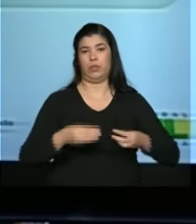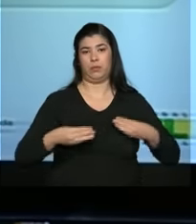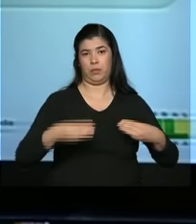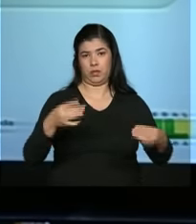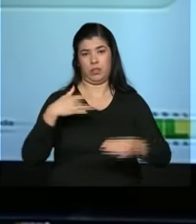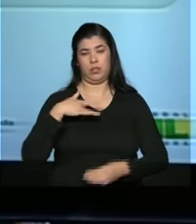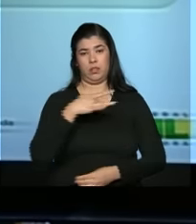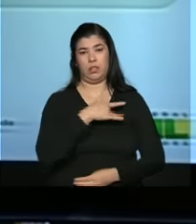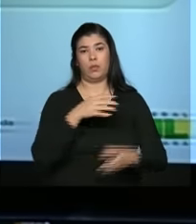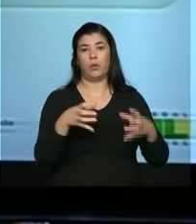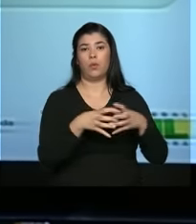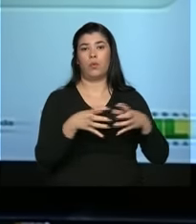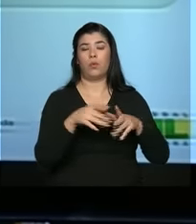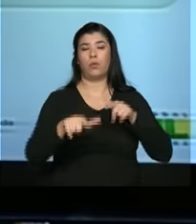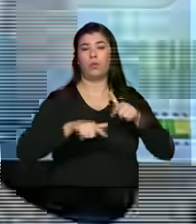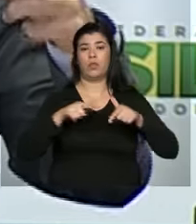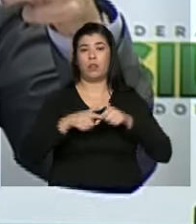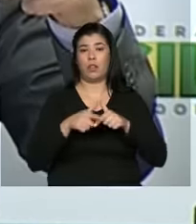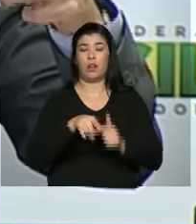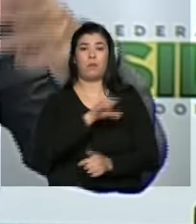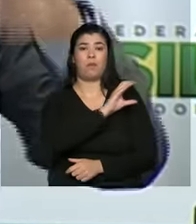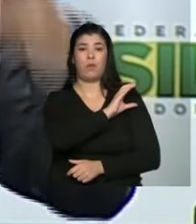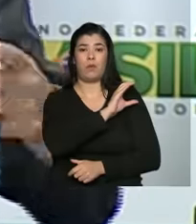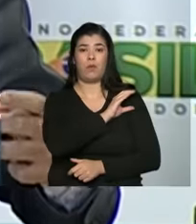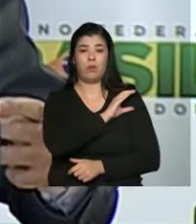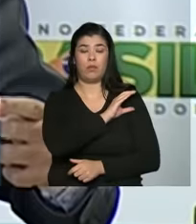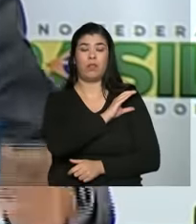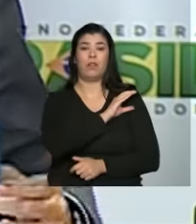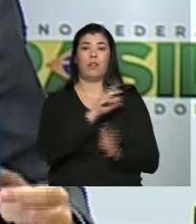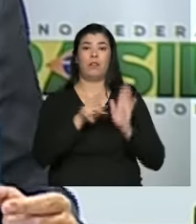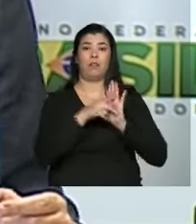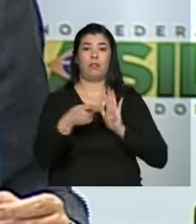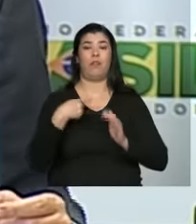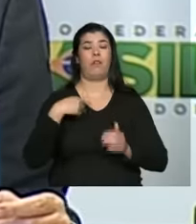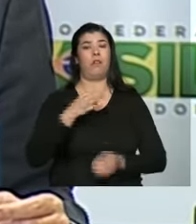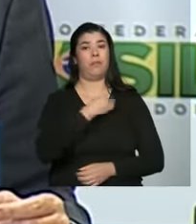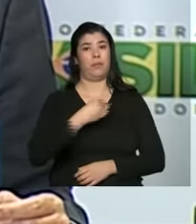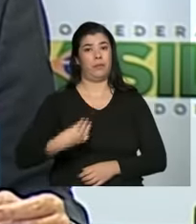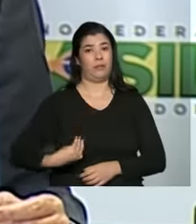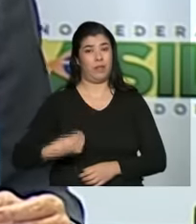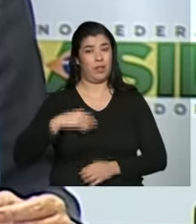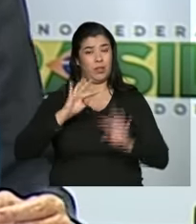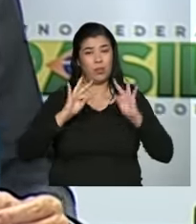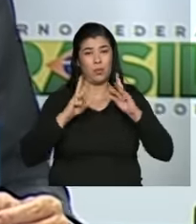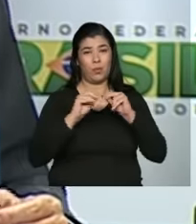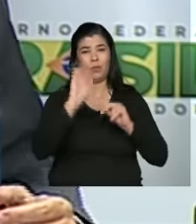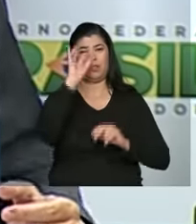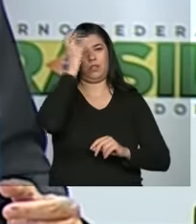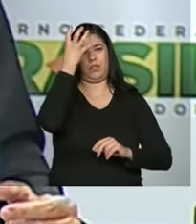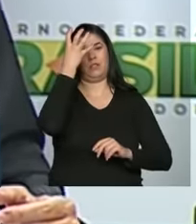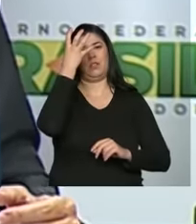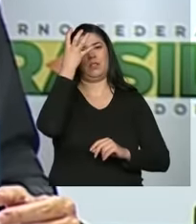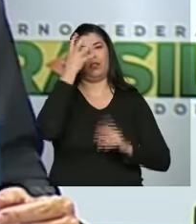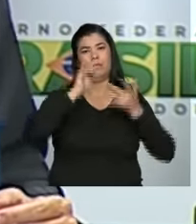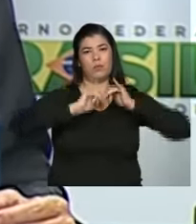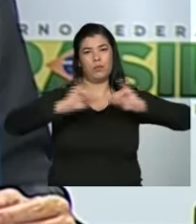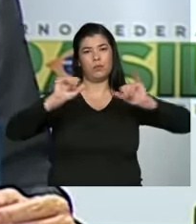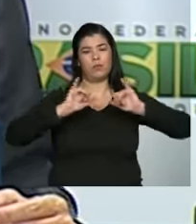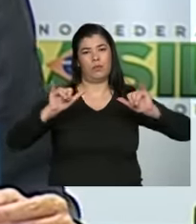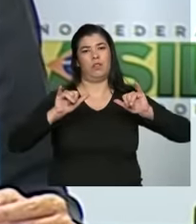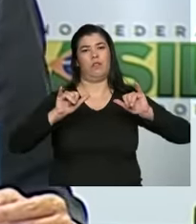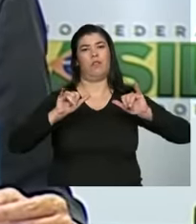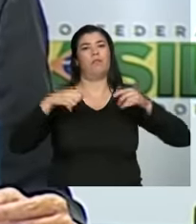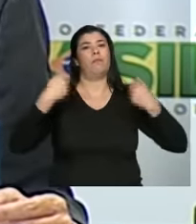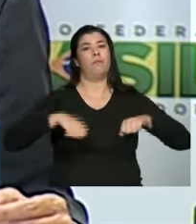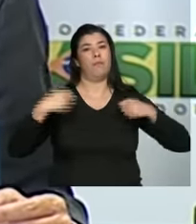ser coordenado diretamente pelo gabinete para que nós possamos garantir que todas essas decisões estão sendo tomadas e anunciadas hoje